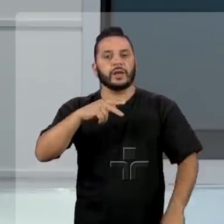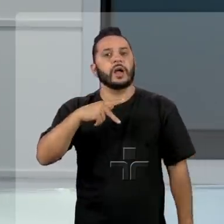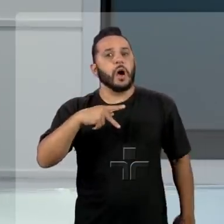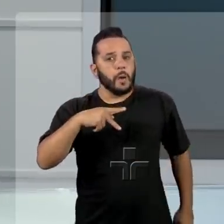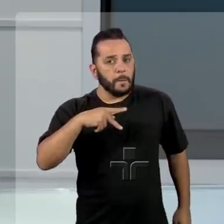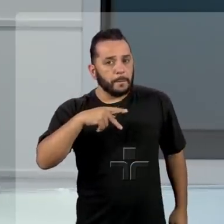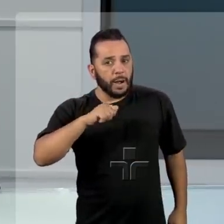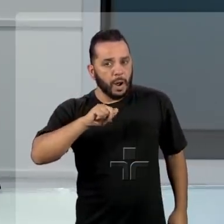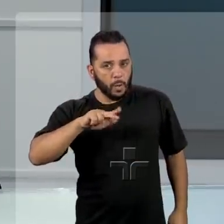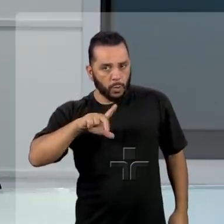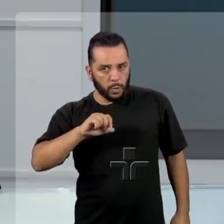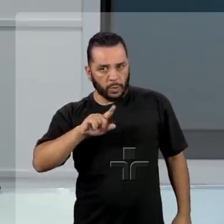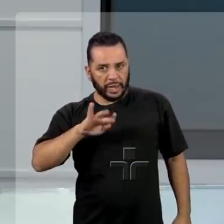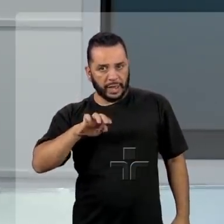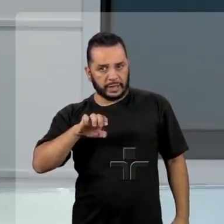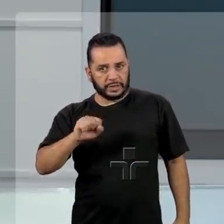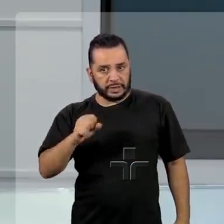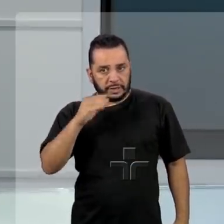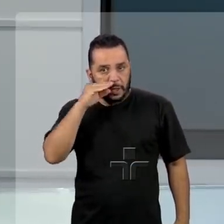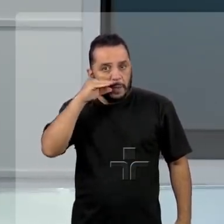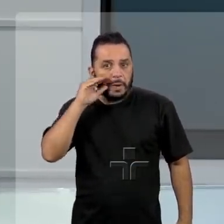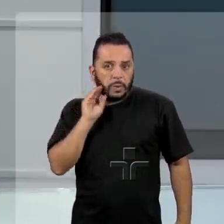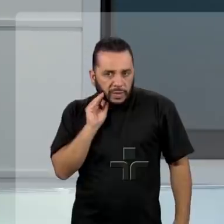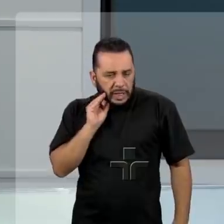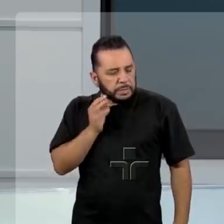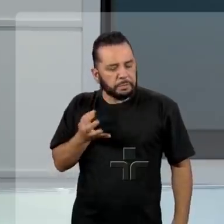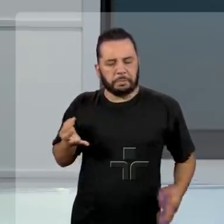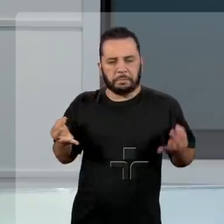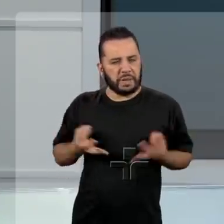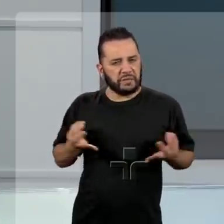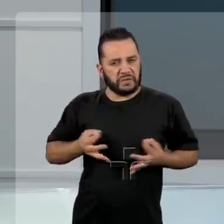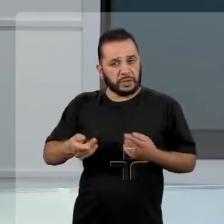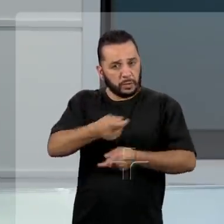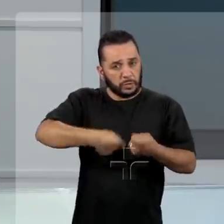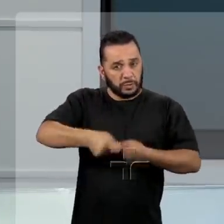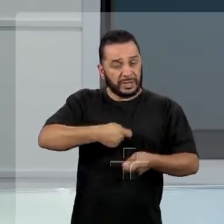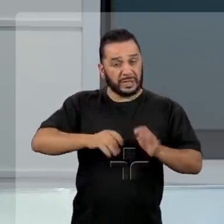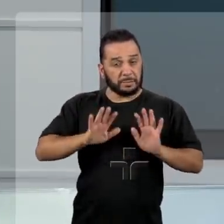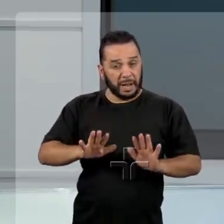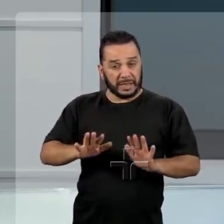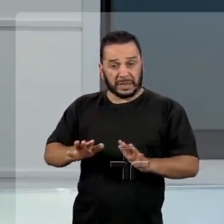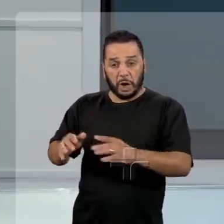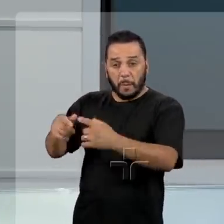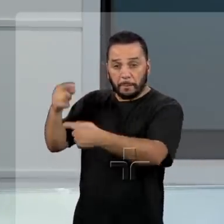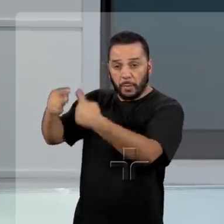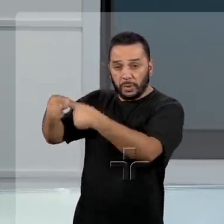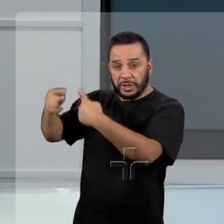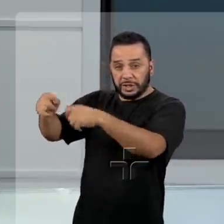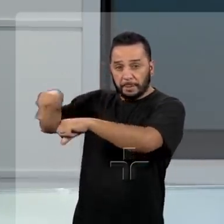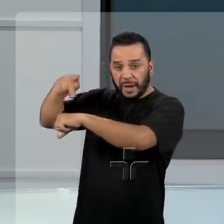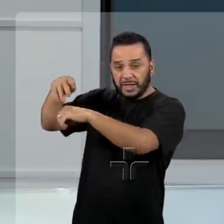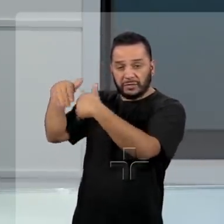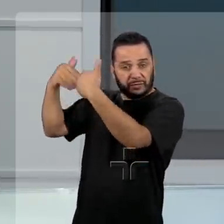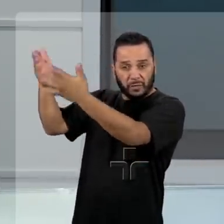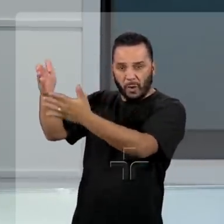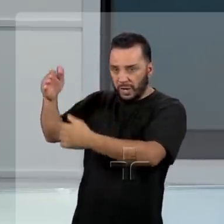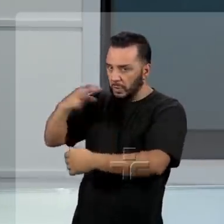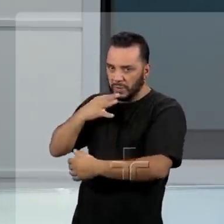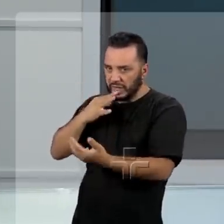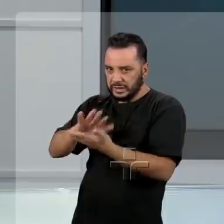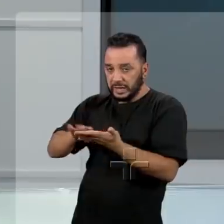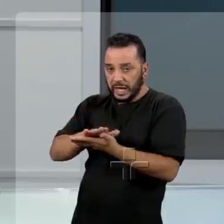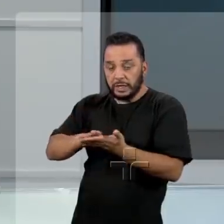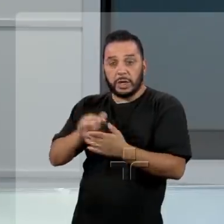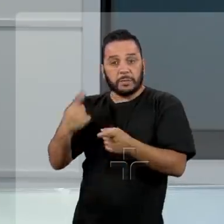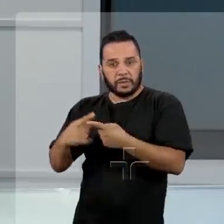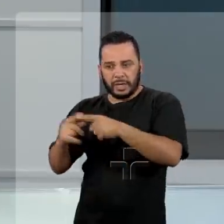excelente economista, mas entende muito pouco de política externa. O Mercosul foi a maior construção diplomática de relacionamento econômico e